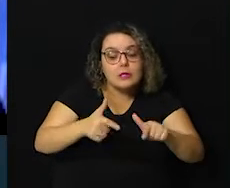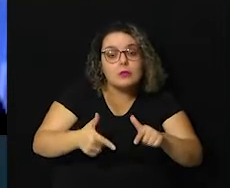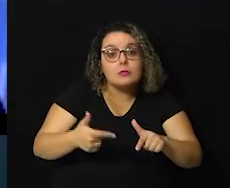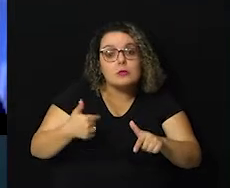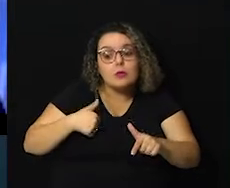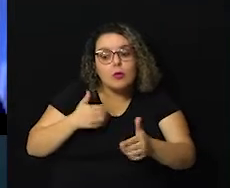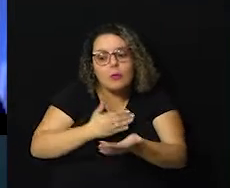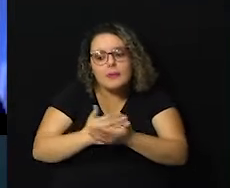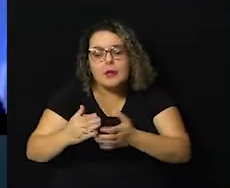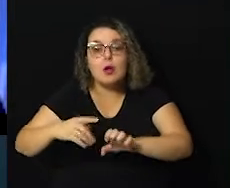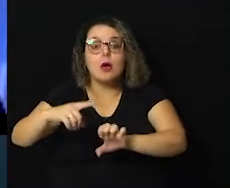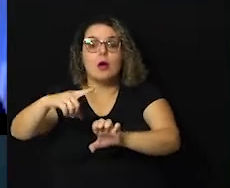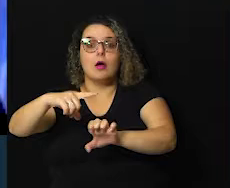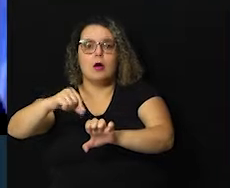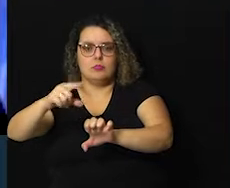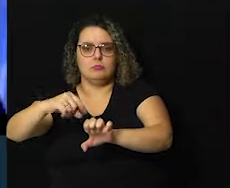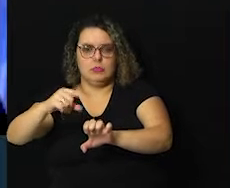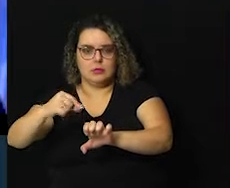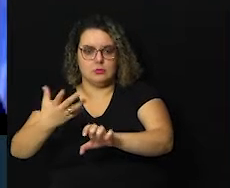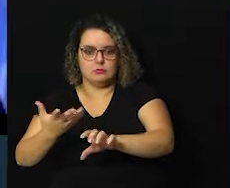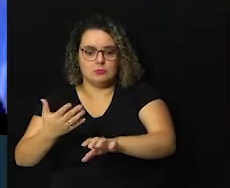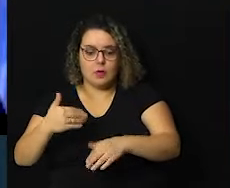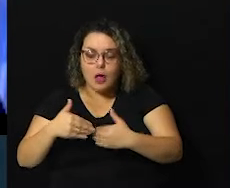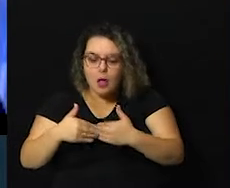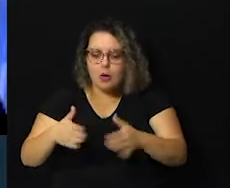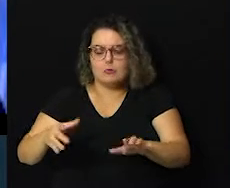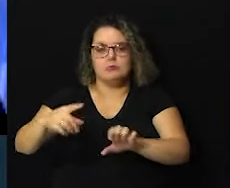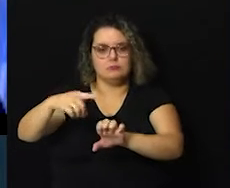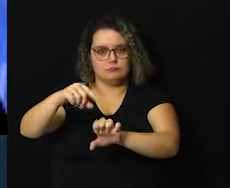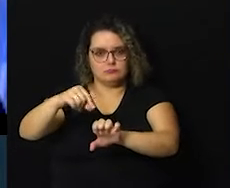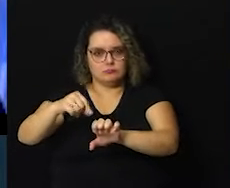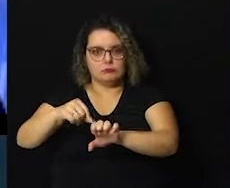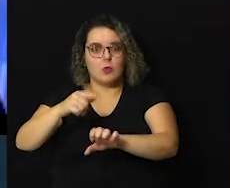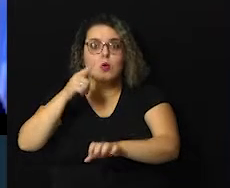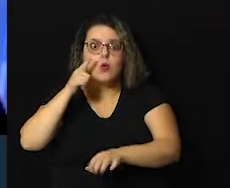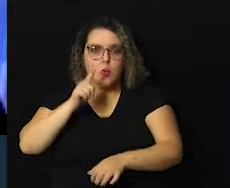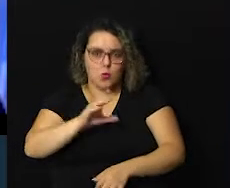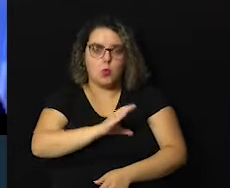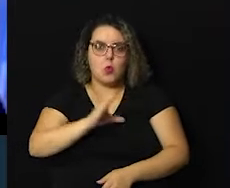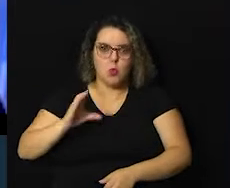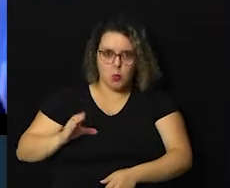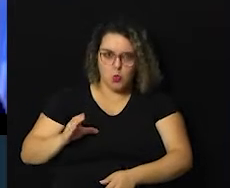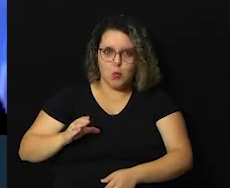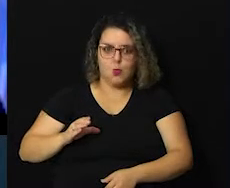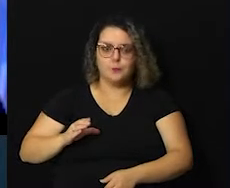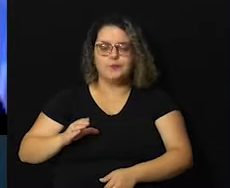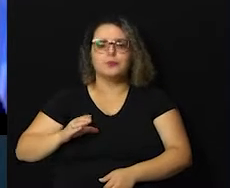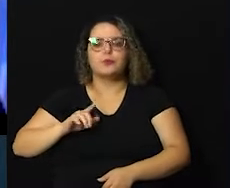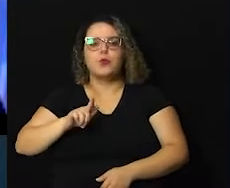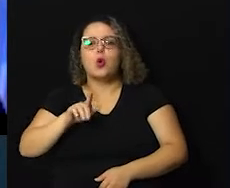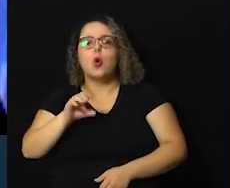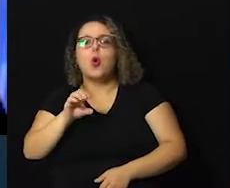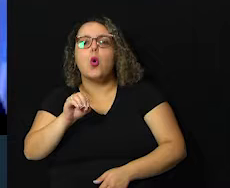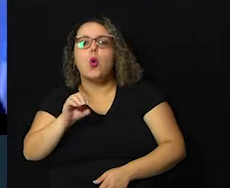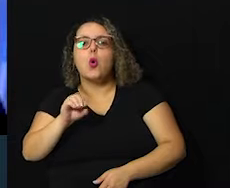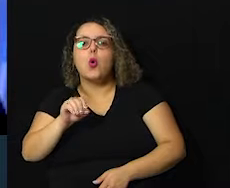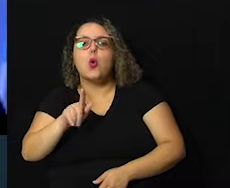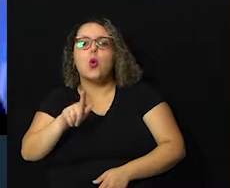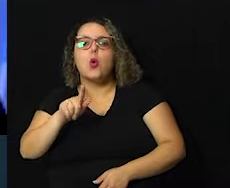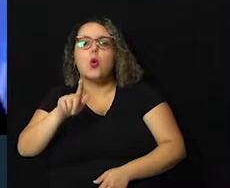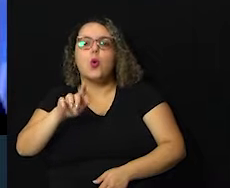empreender abrir a minha empresa conquistei um grande cliente no caso o Google e